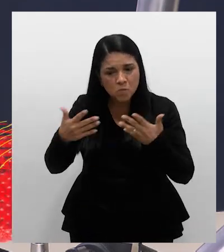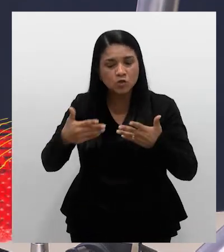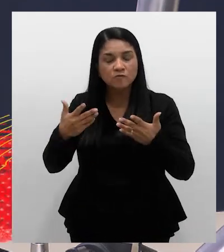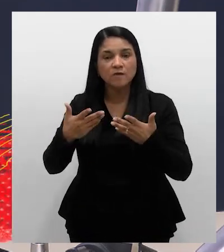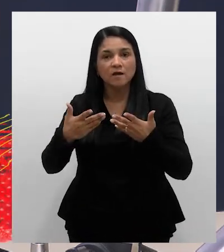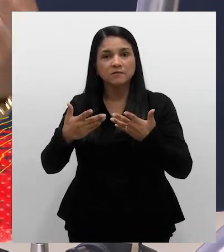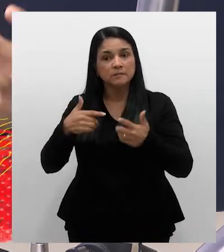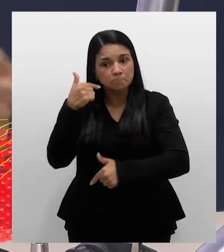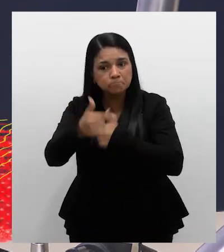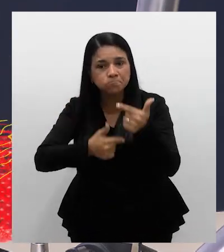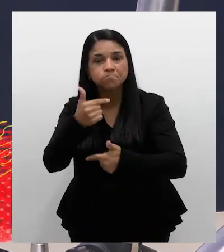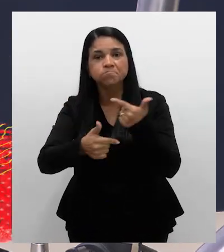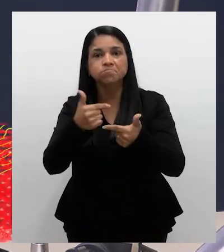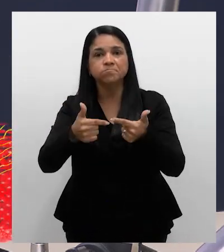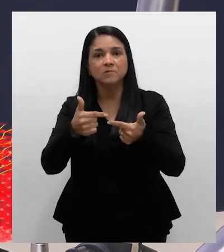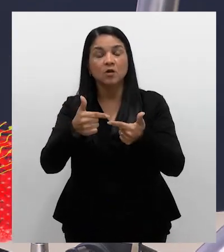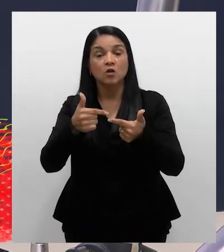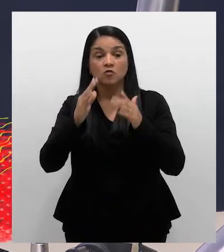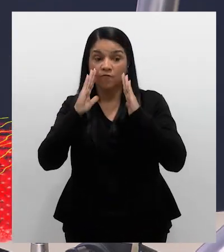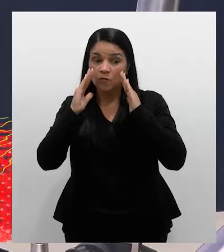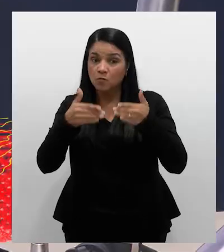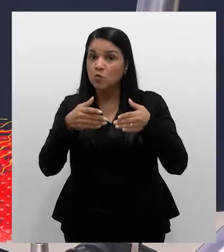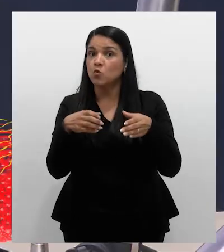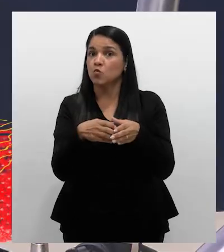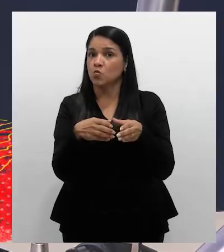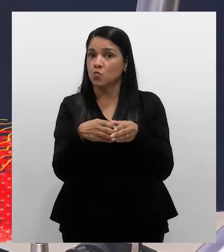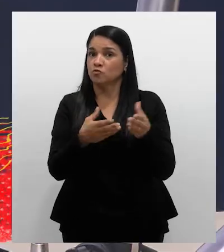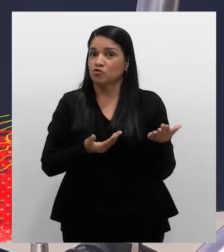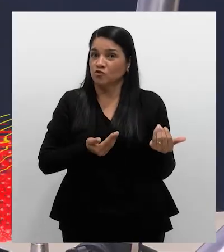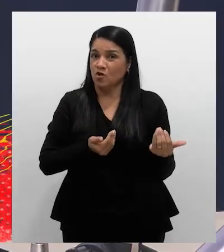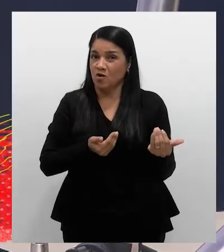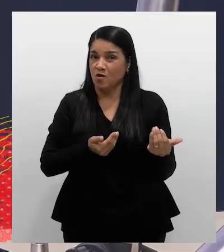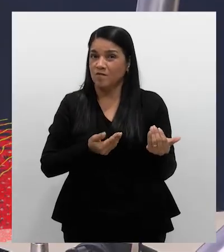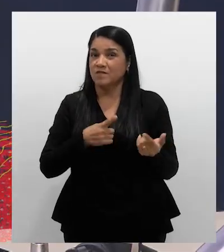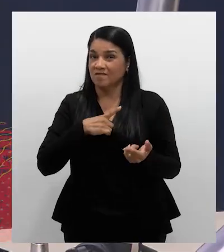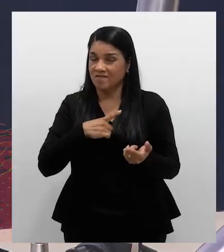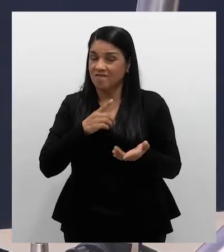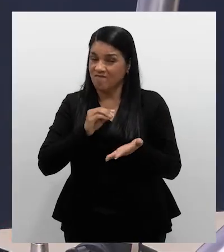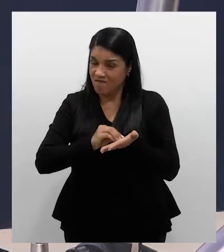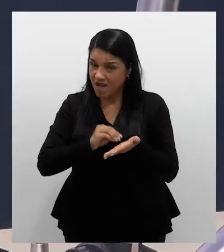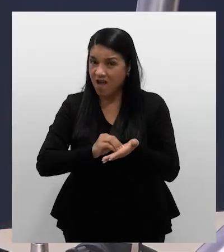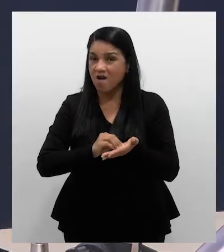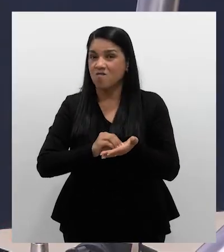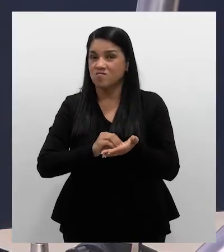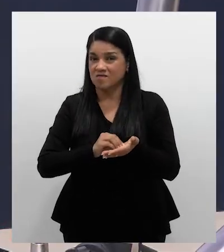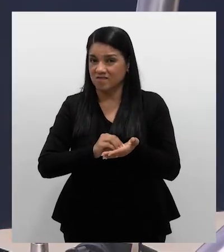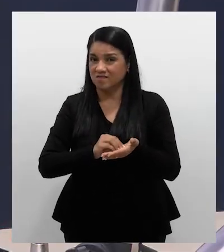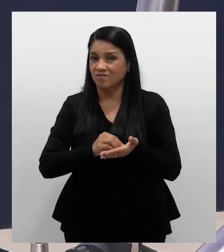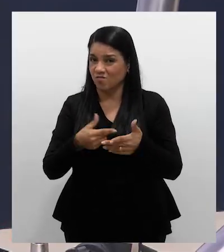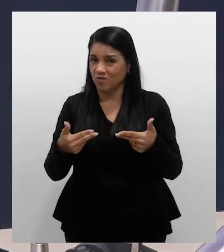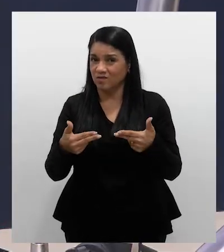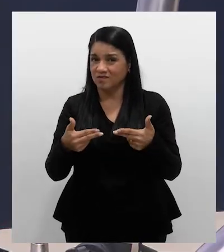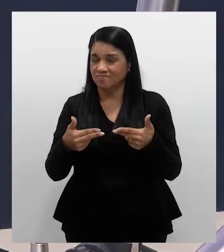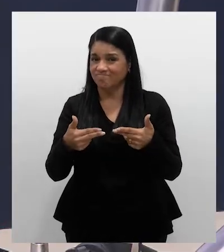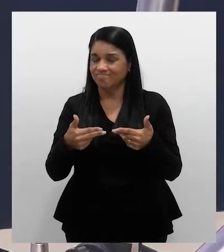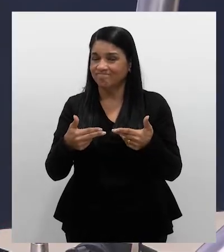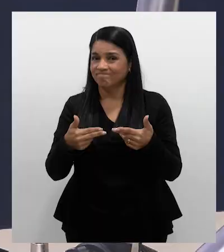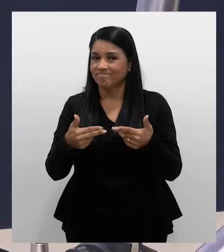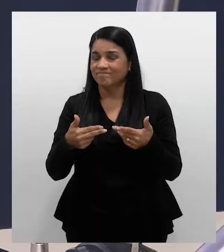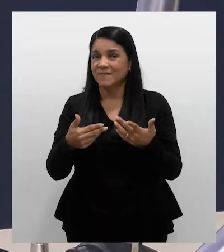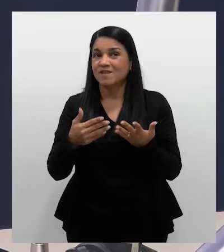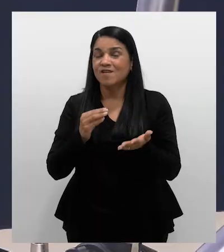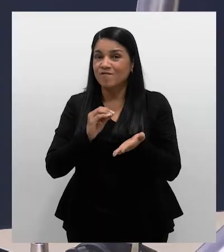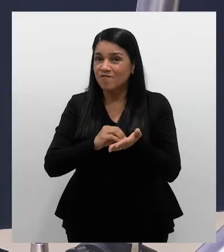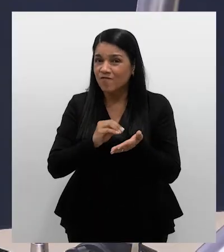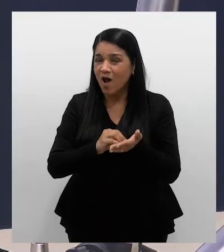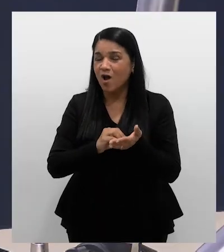isso que tem que te motivar a crescer. Eu estou falando para um público bem específico que tem deficiência nessa parte, que está bem perto da